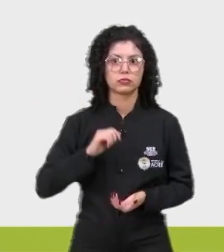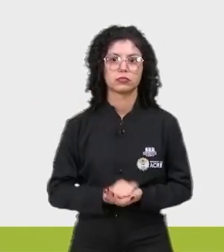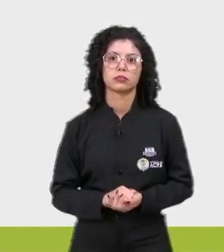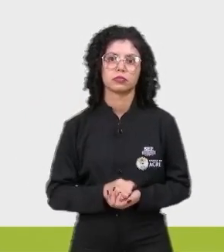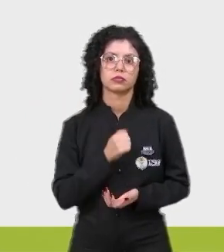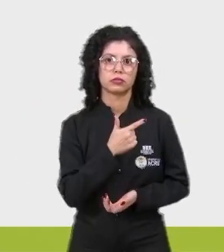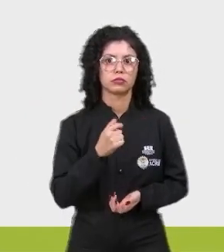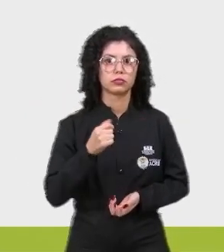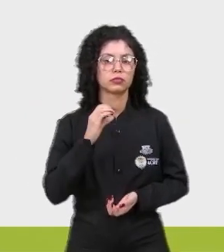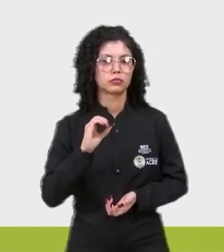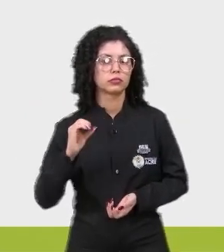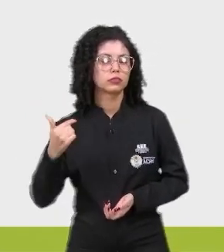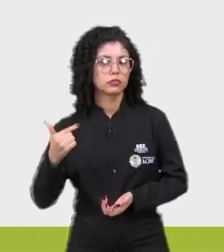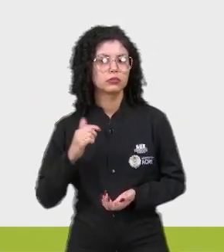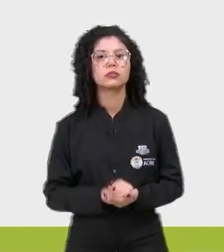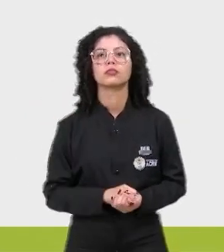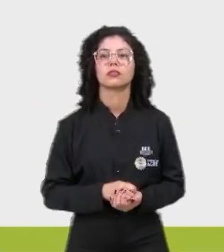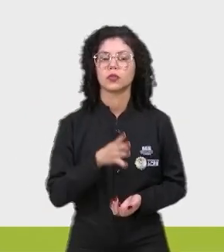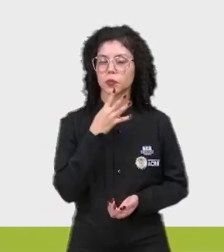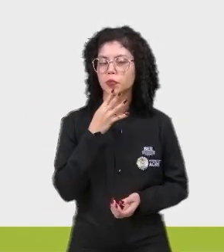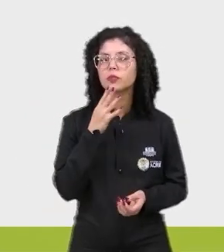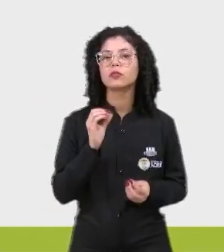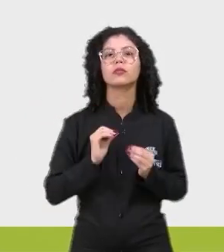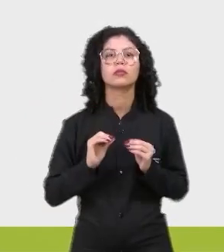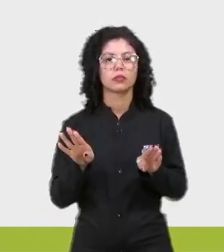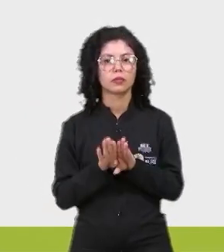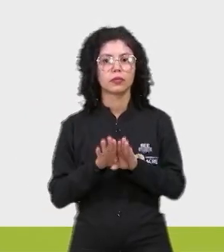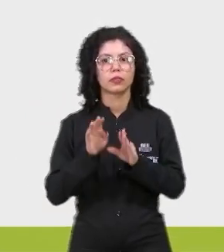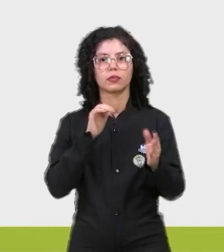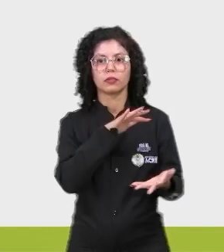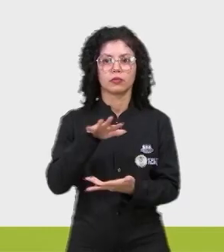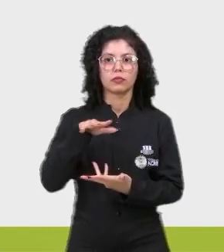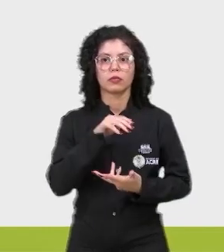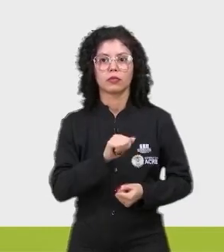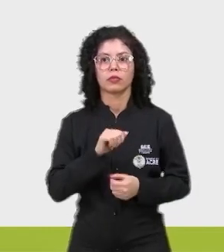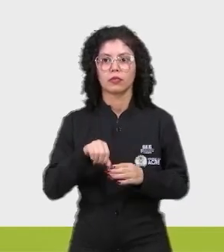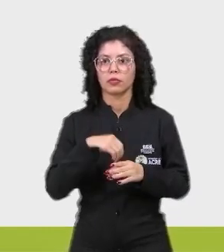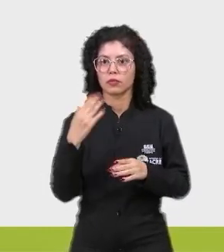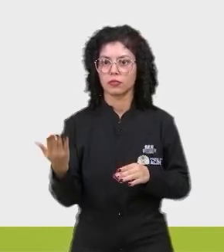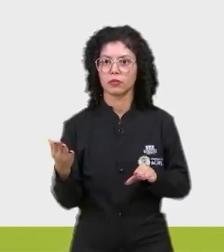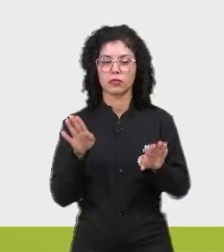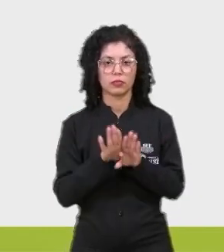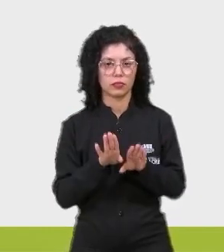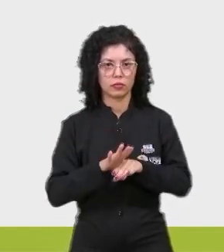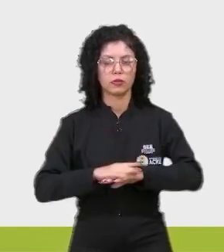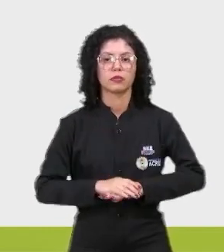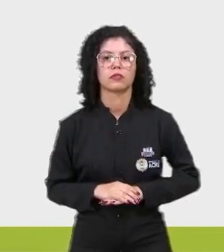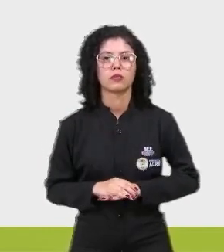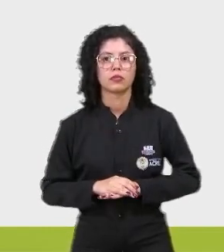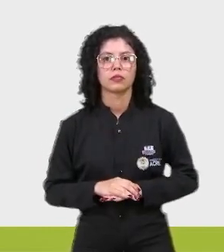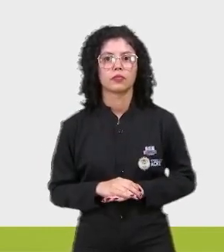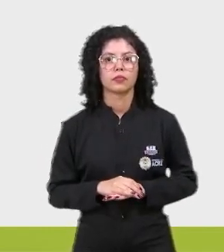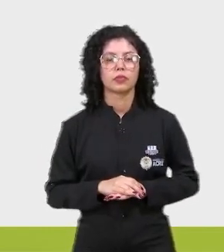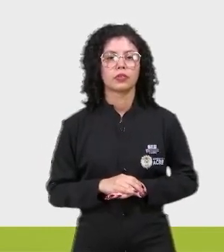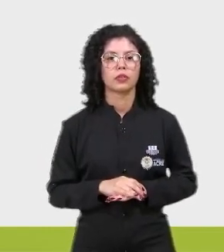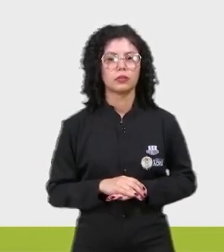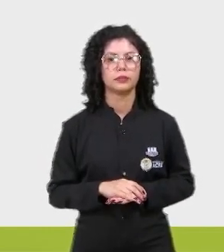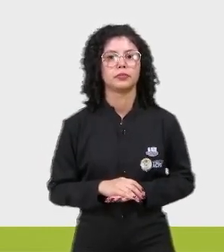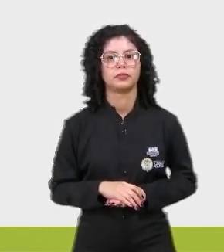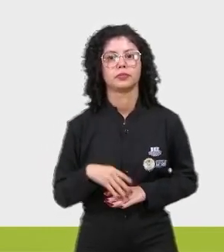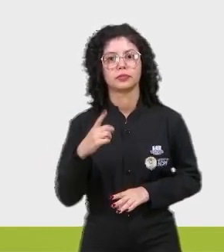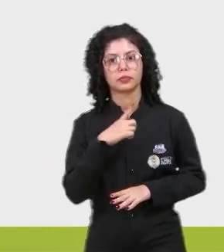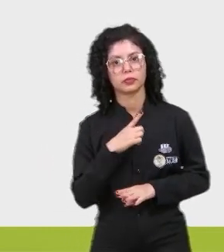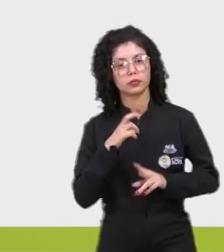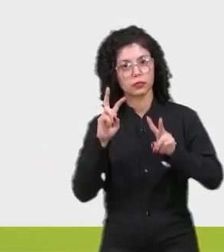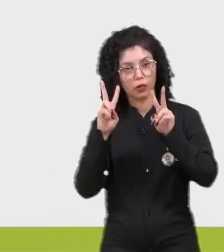muito premiada, muito conhecida de forma nacional e internacional também. Tá? Então, vamos supor que caia lá